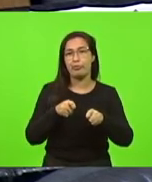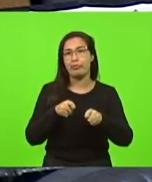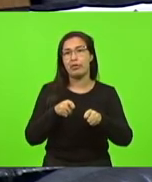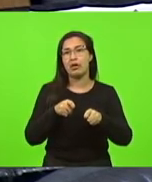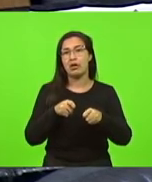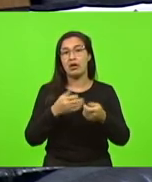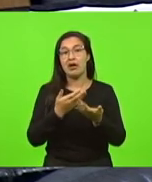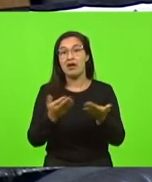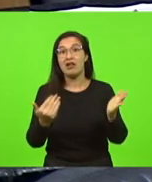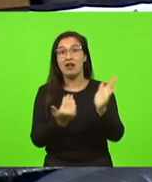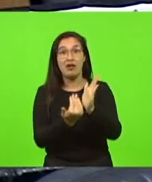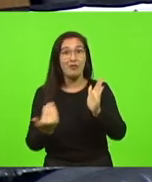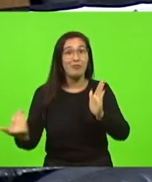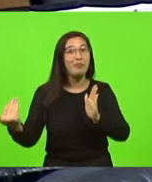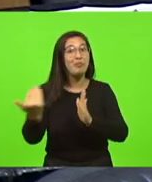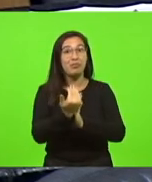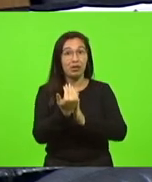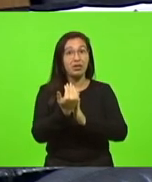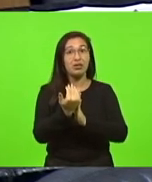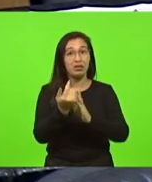receitas foram